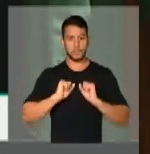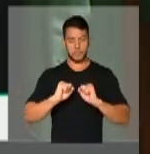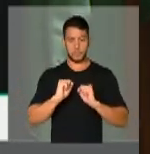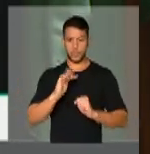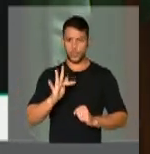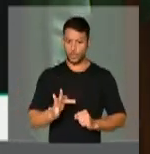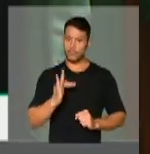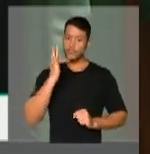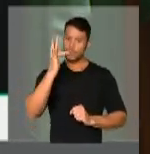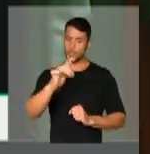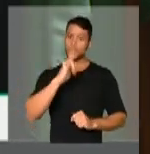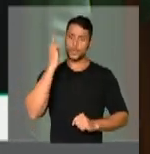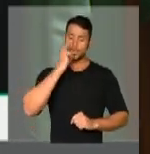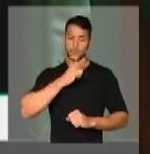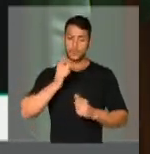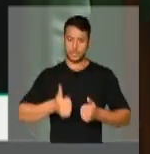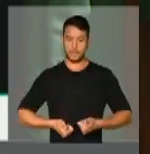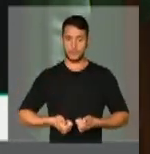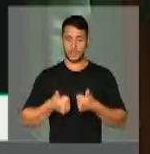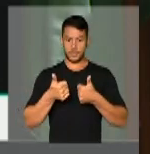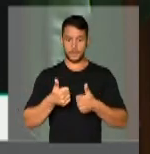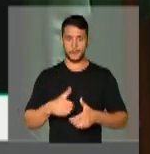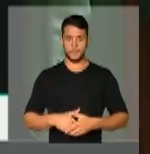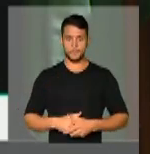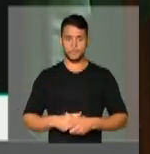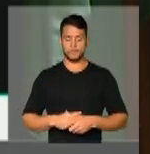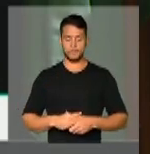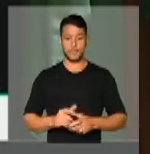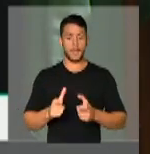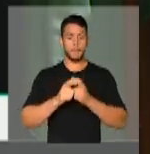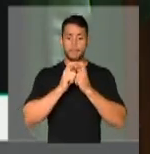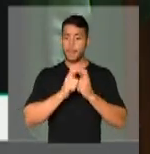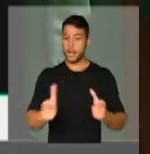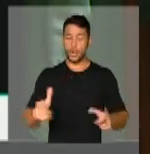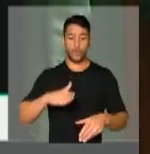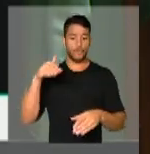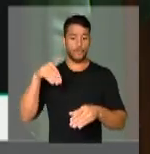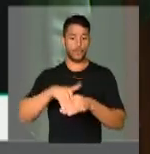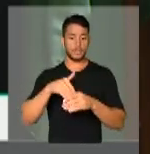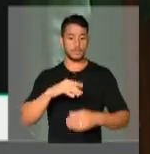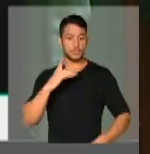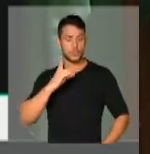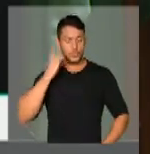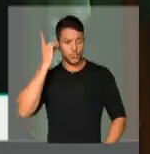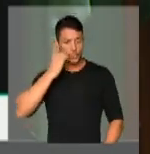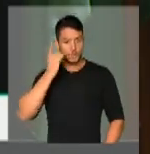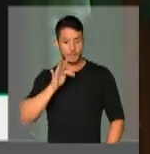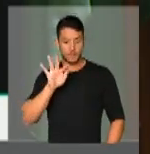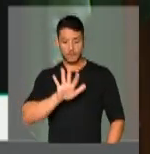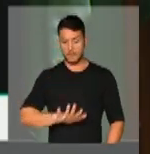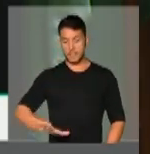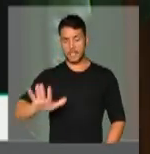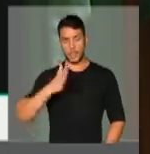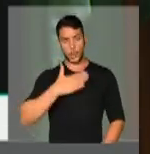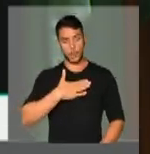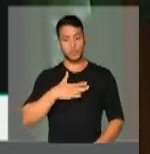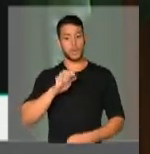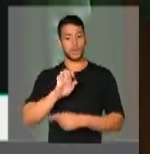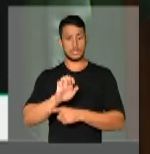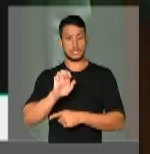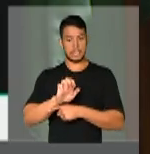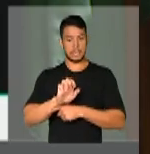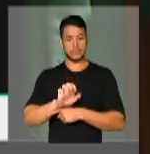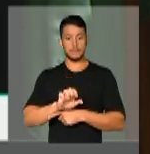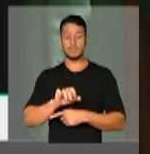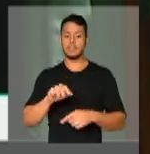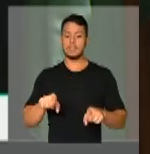construir a partir de agora e no futuro. Foi a maior votação da história de um deputado federal no nosso estado. E